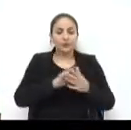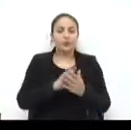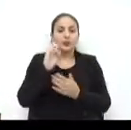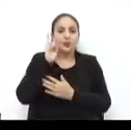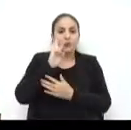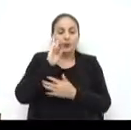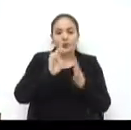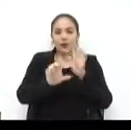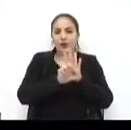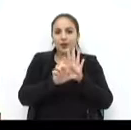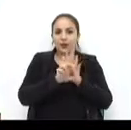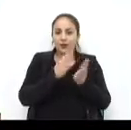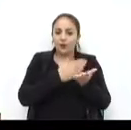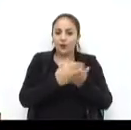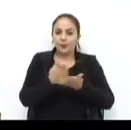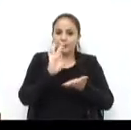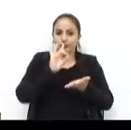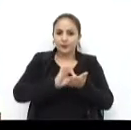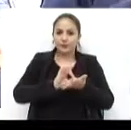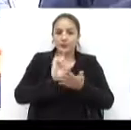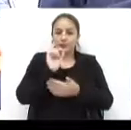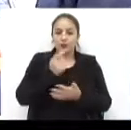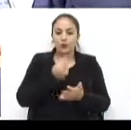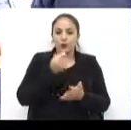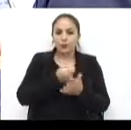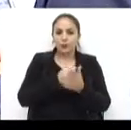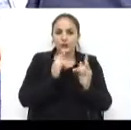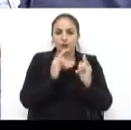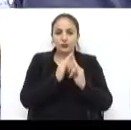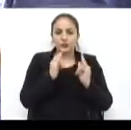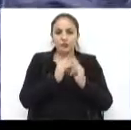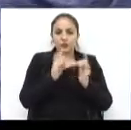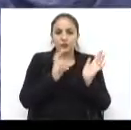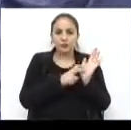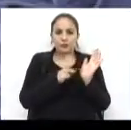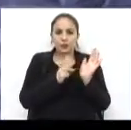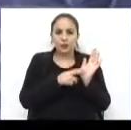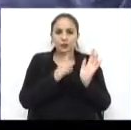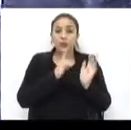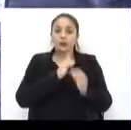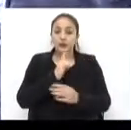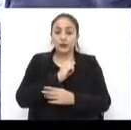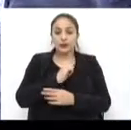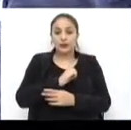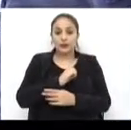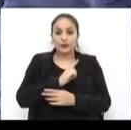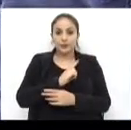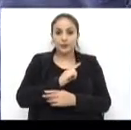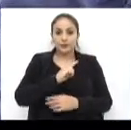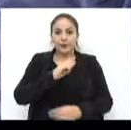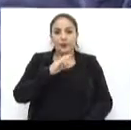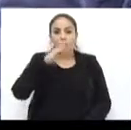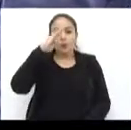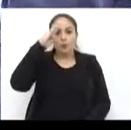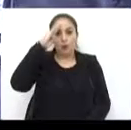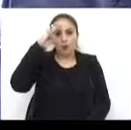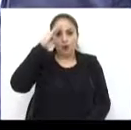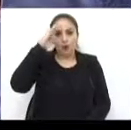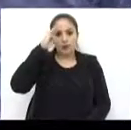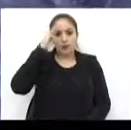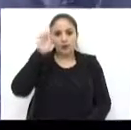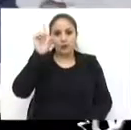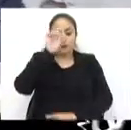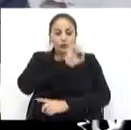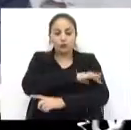sentido, lembrou a lei que acaba de entrar em vigor, que obriga as instituições bancárias a terem vigilância armada nas 24 horas